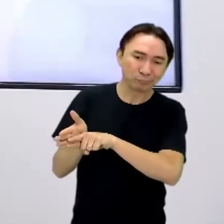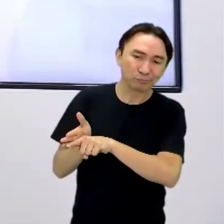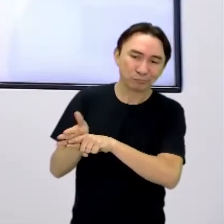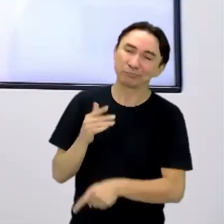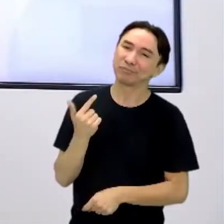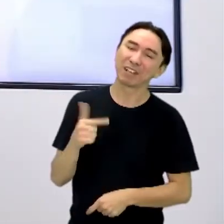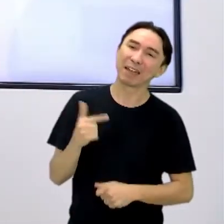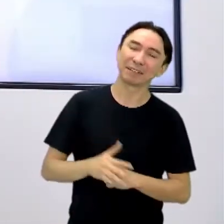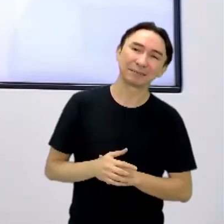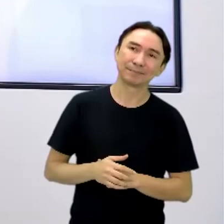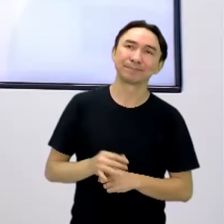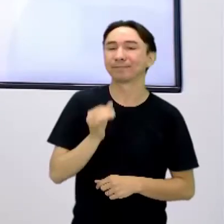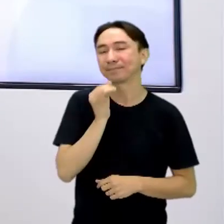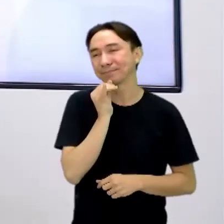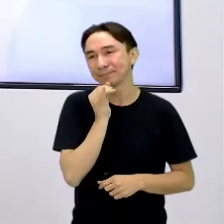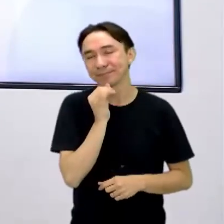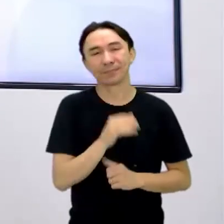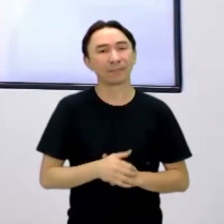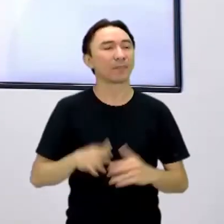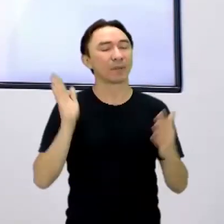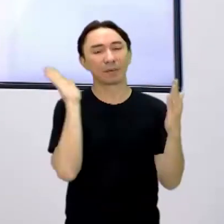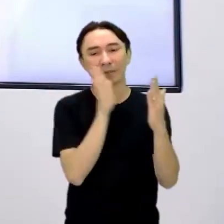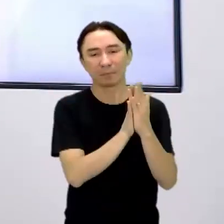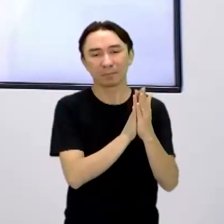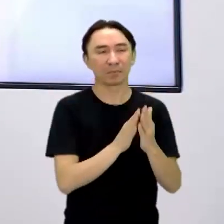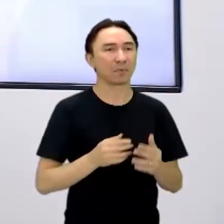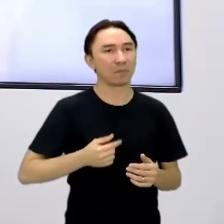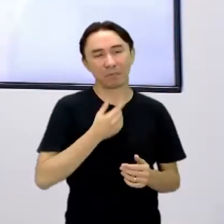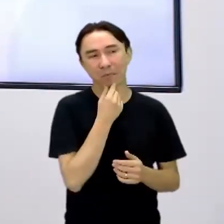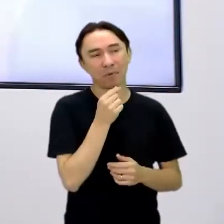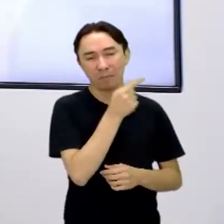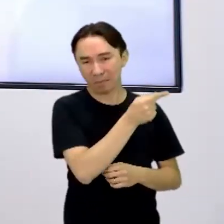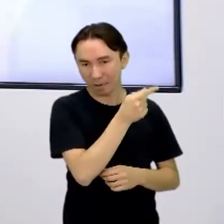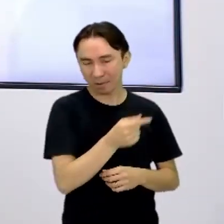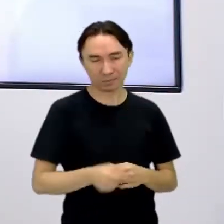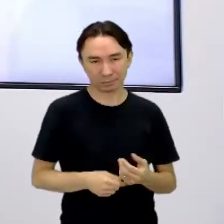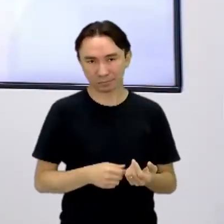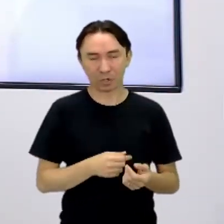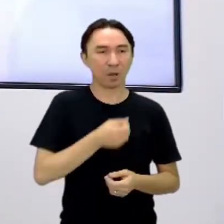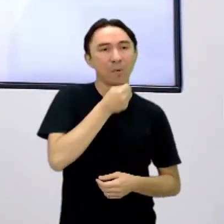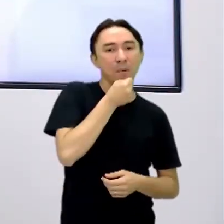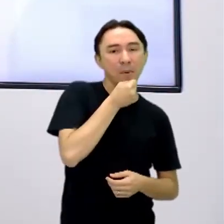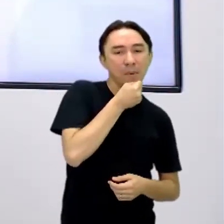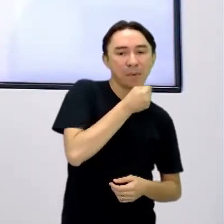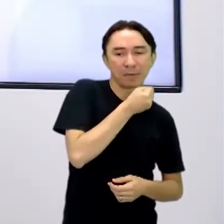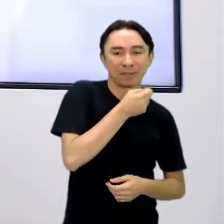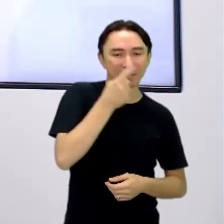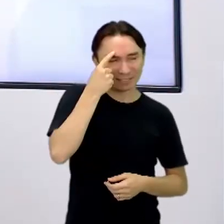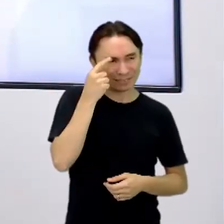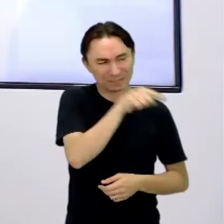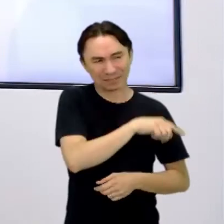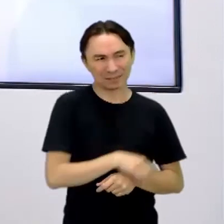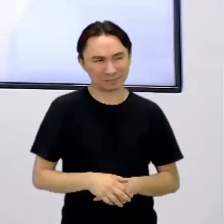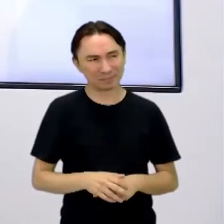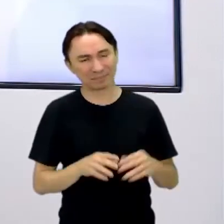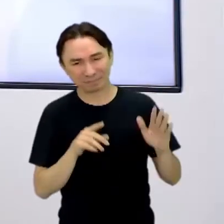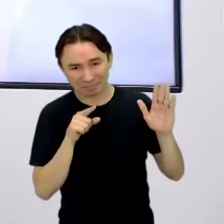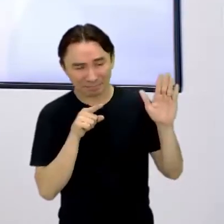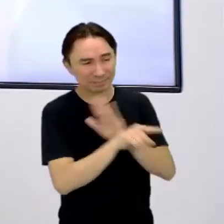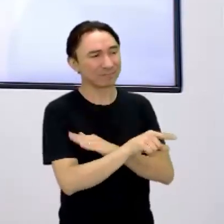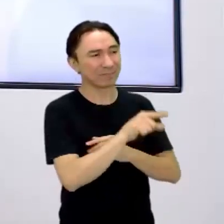entrevistar aí, vamos pensar num jornalista em destaque, né? Eu preciso pensar, esse jornalista, ele é o quê? É um